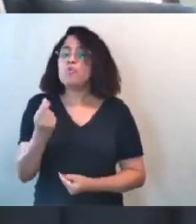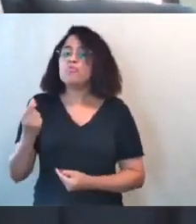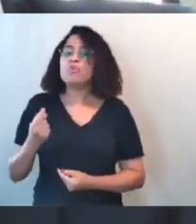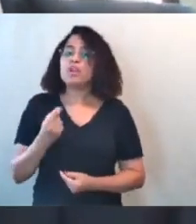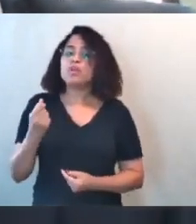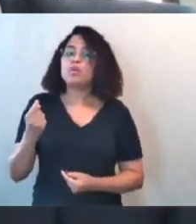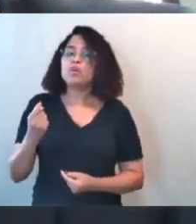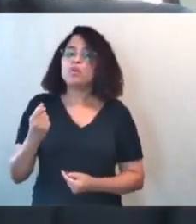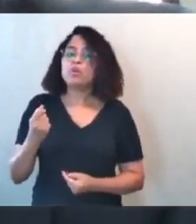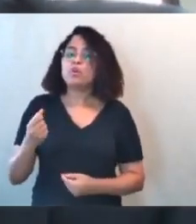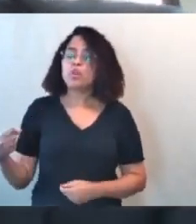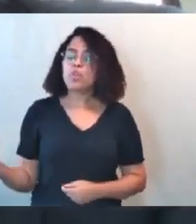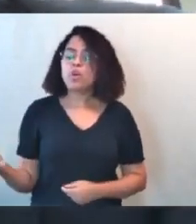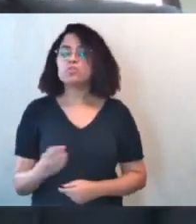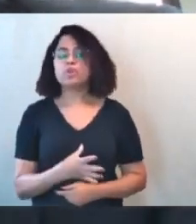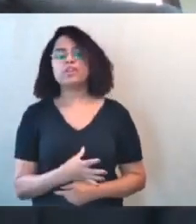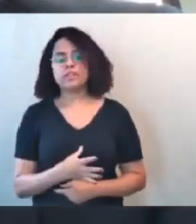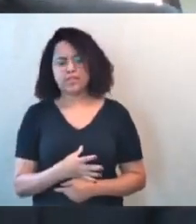A última.